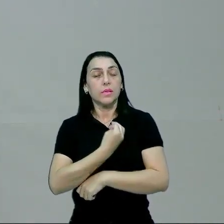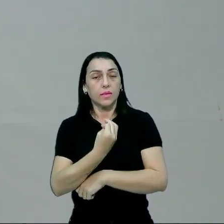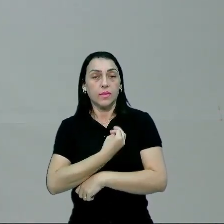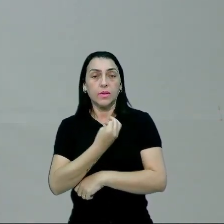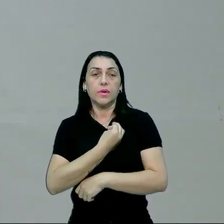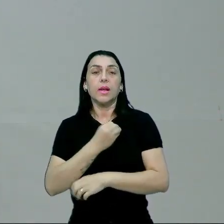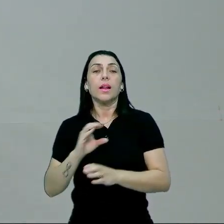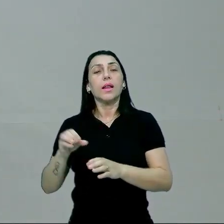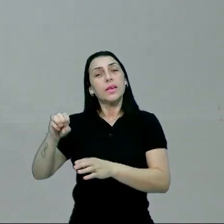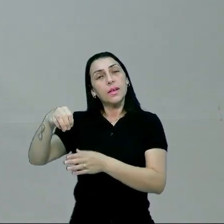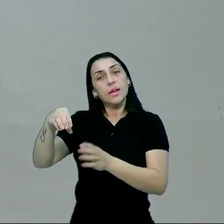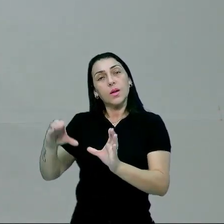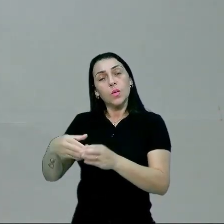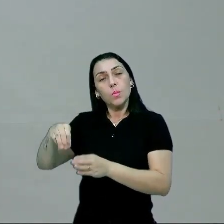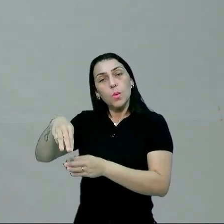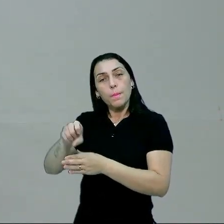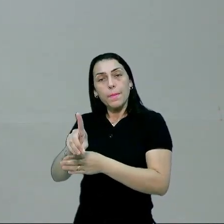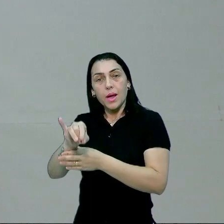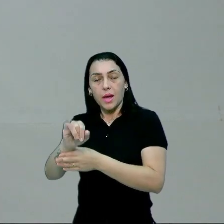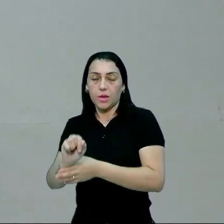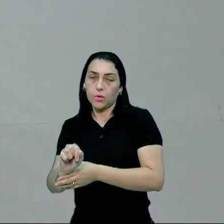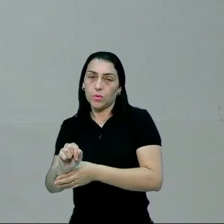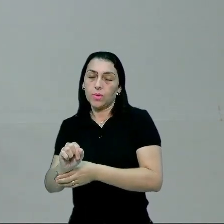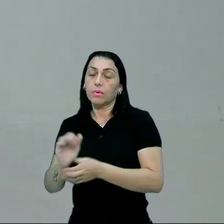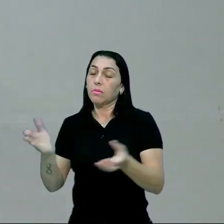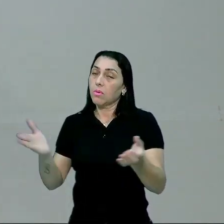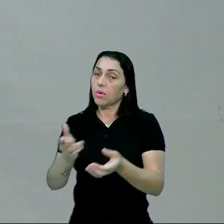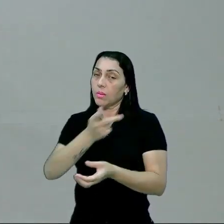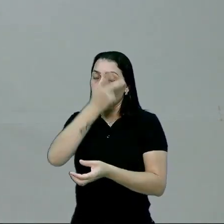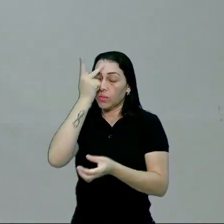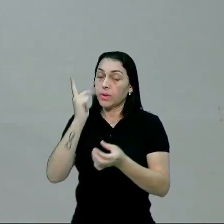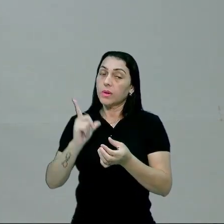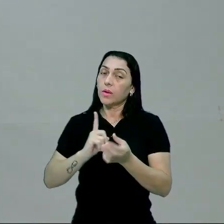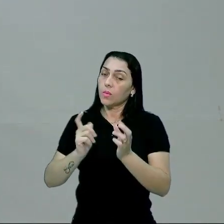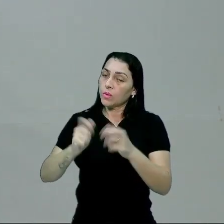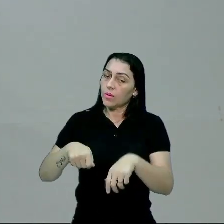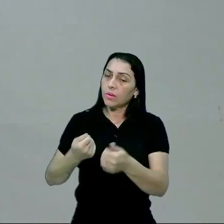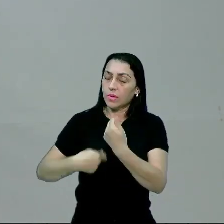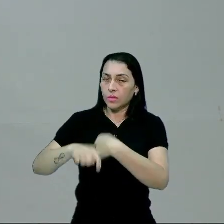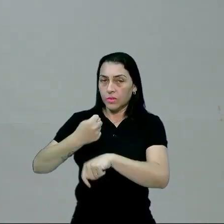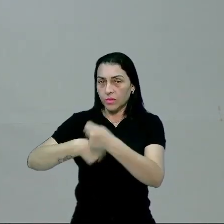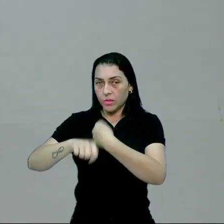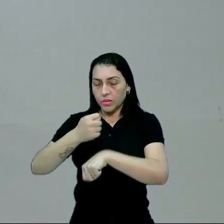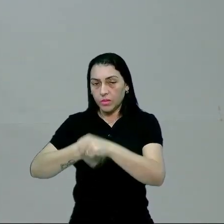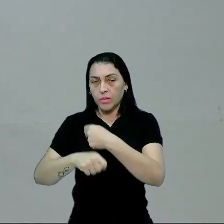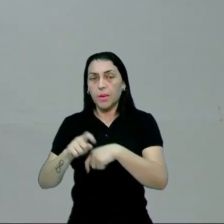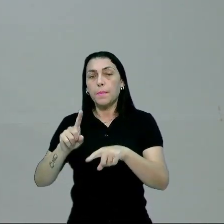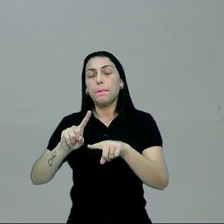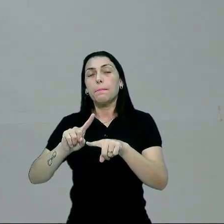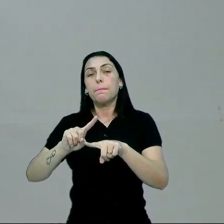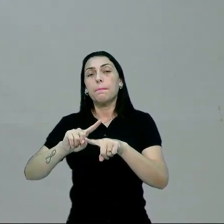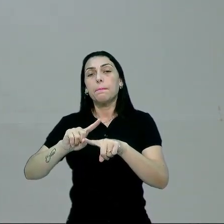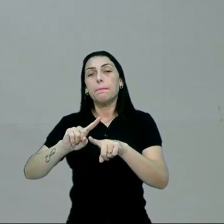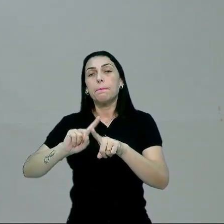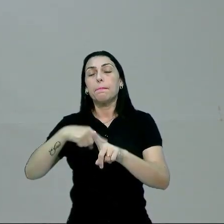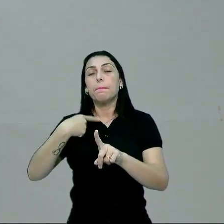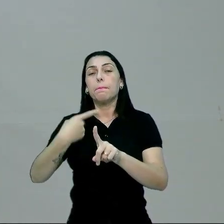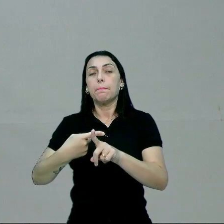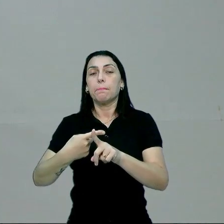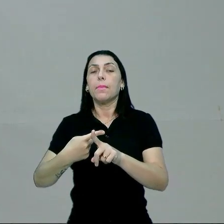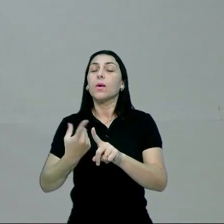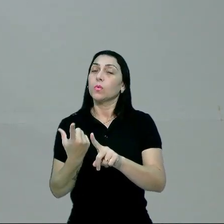é classe média. Agora, se uma pessoa ela tem as condições econômicas, mas, além disso, ela tem